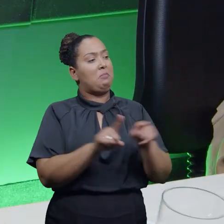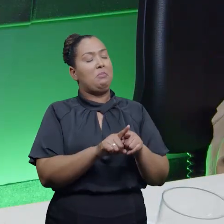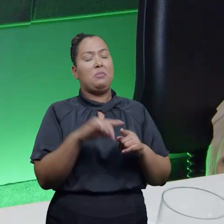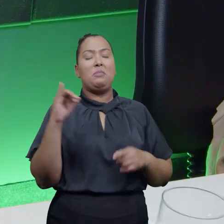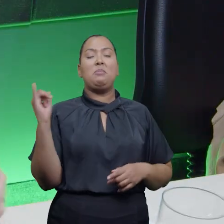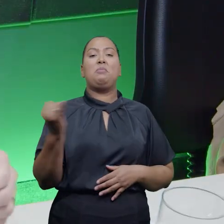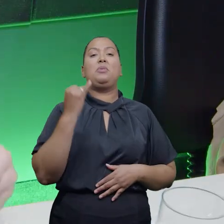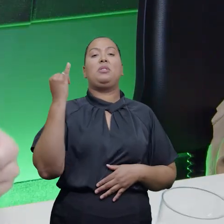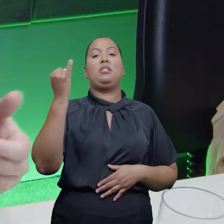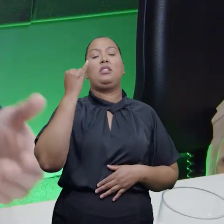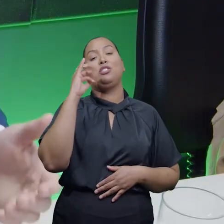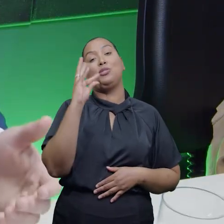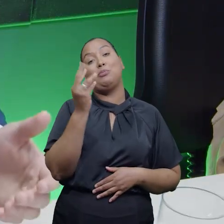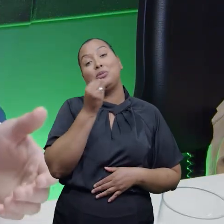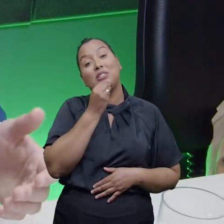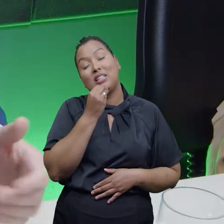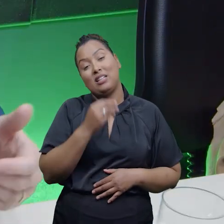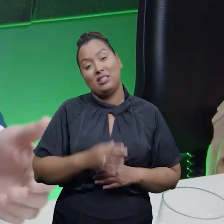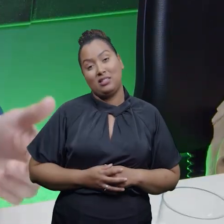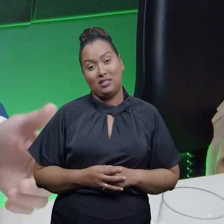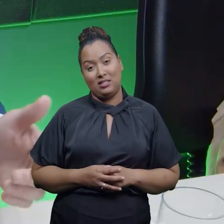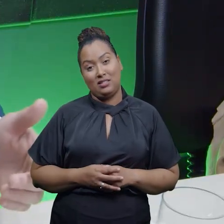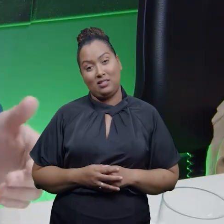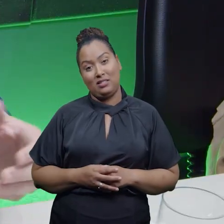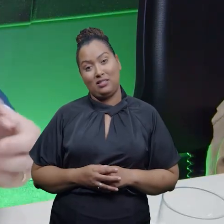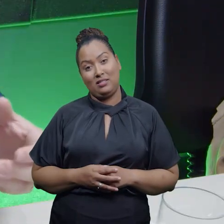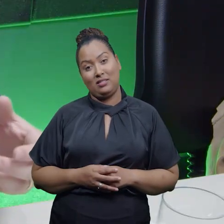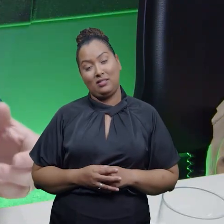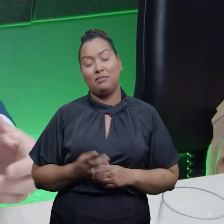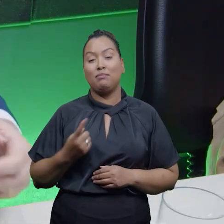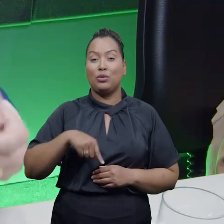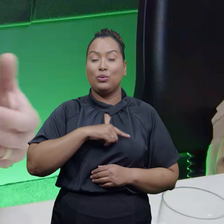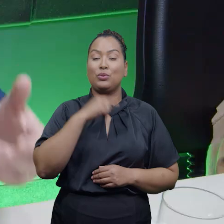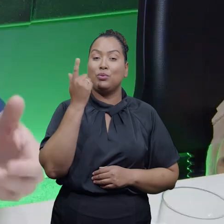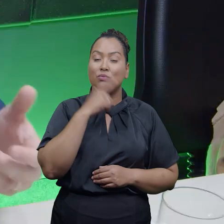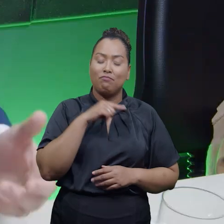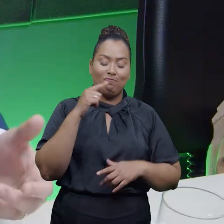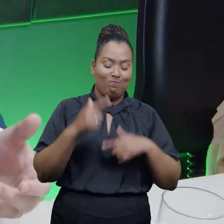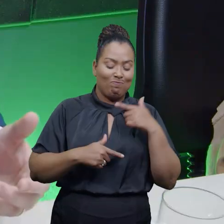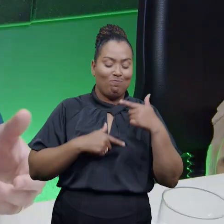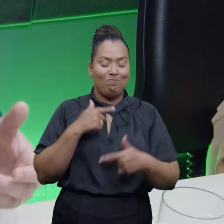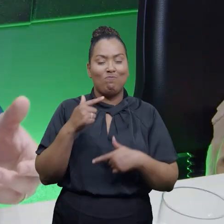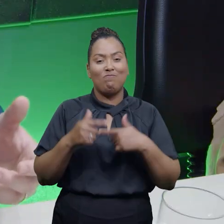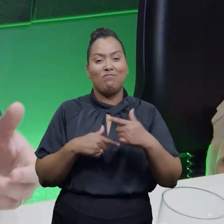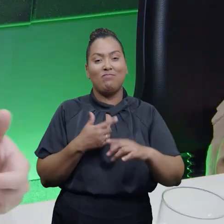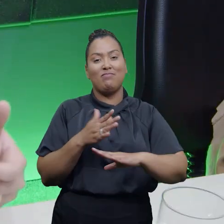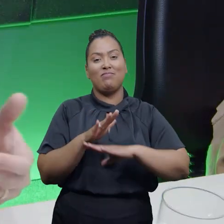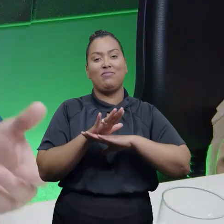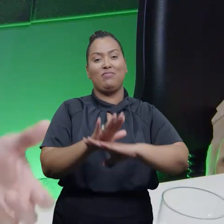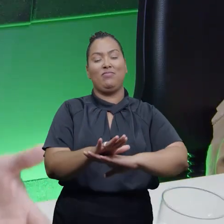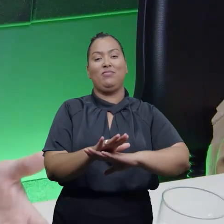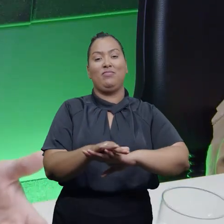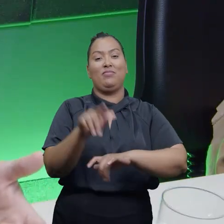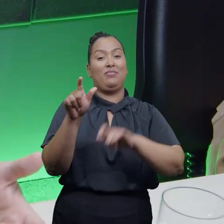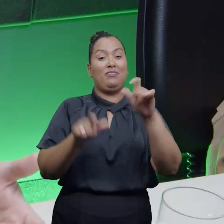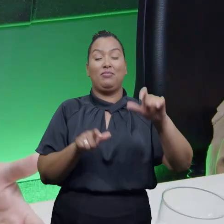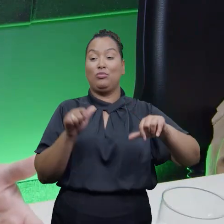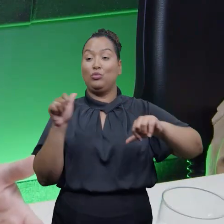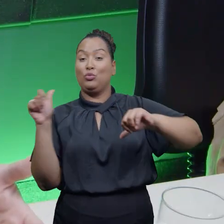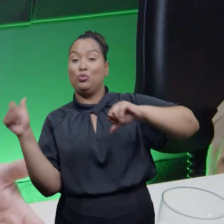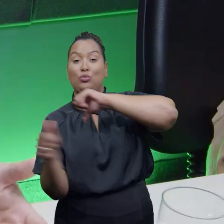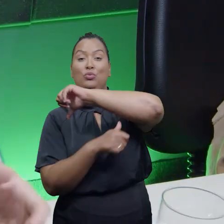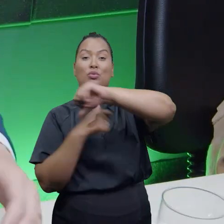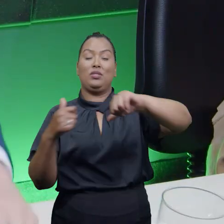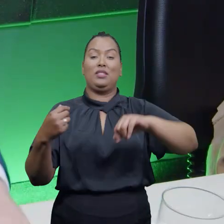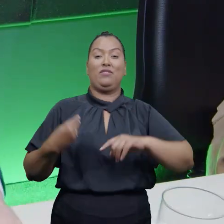Defensoria Pública, uma oportunidade exatamente para a gente exercer esse tipo de atividade que consegue transformar